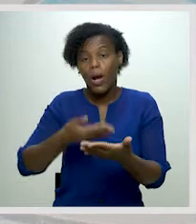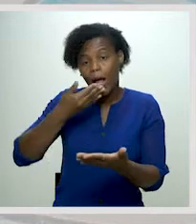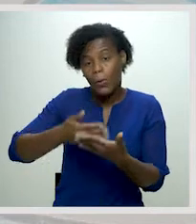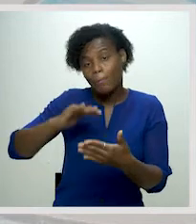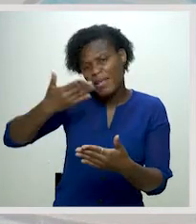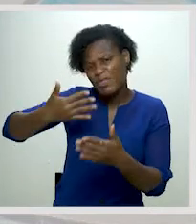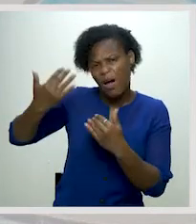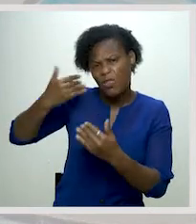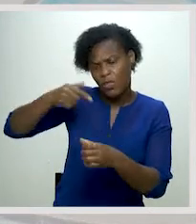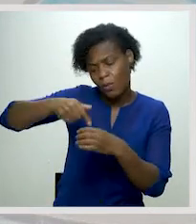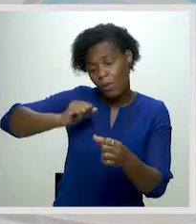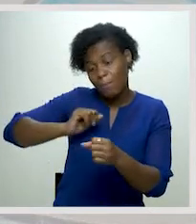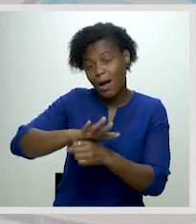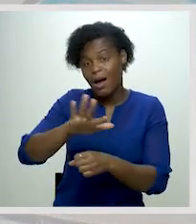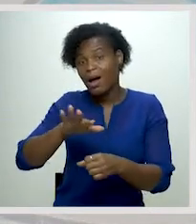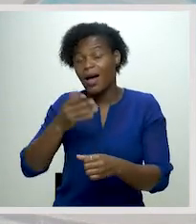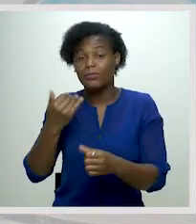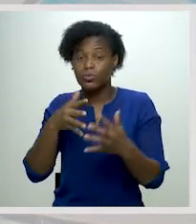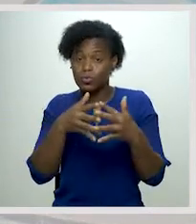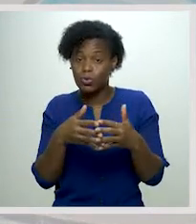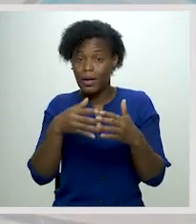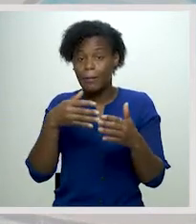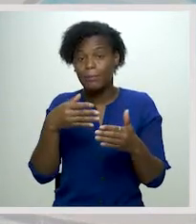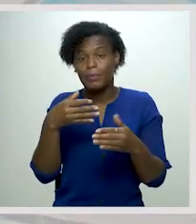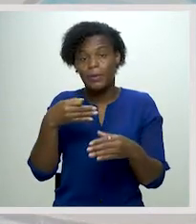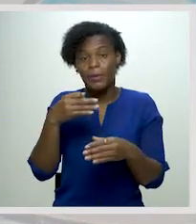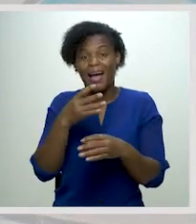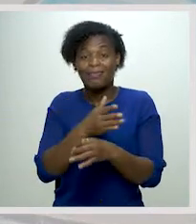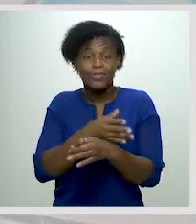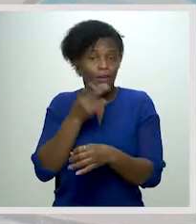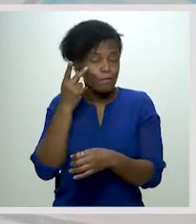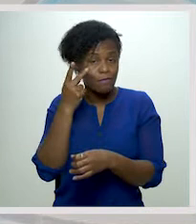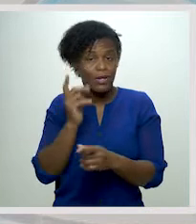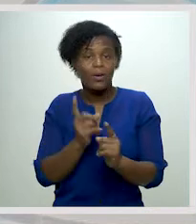caldo primitivo. Eram estruturas pré-biológicas.